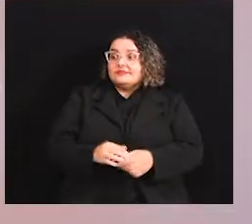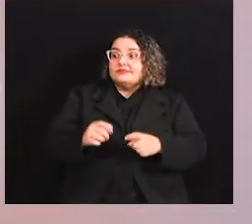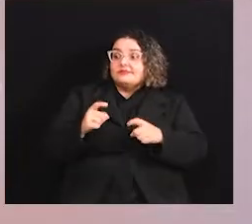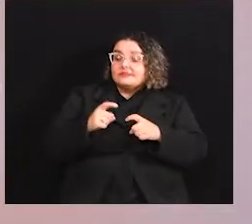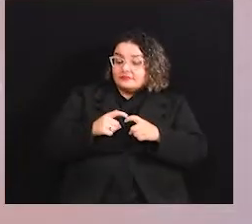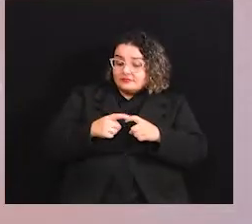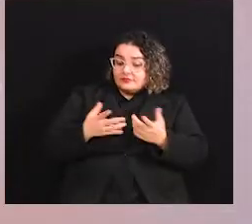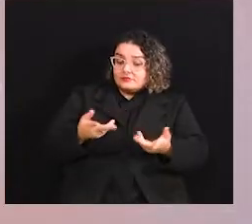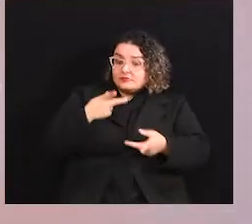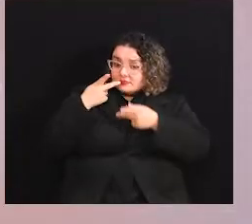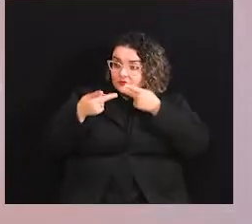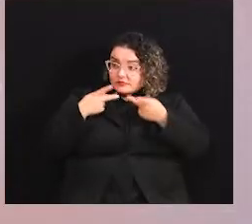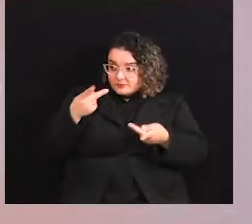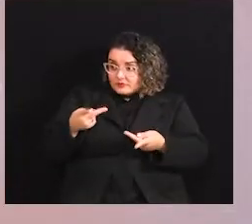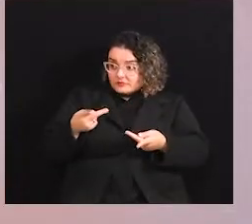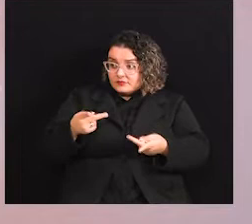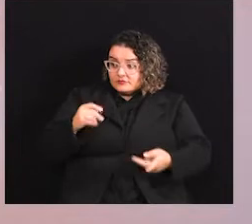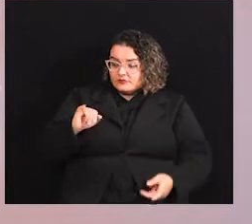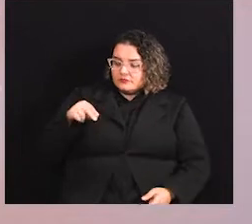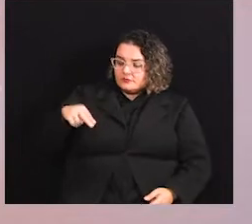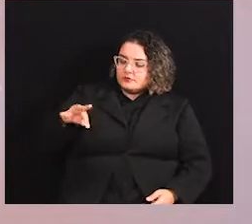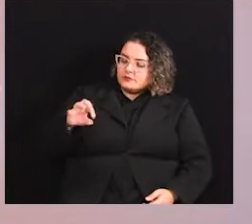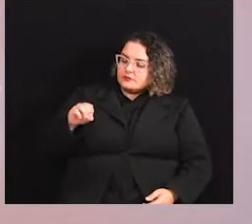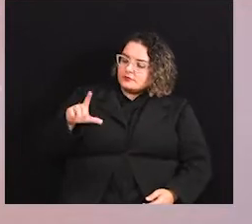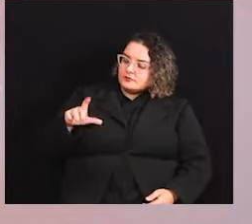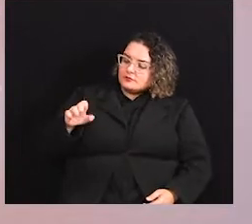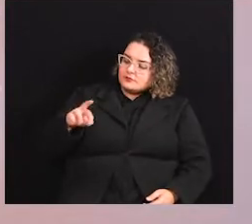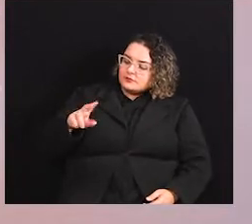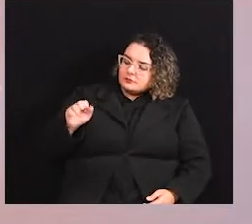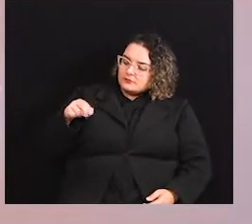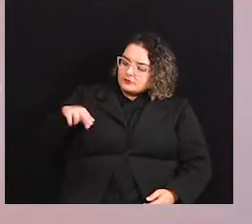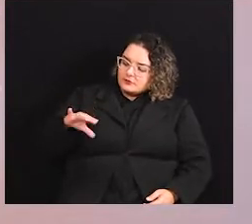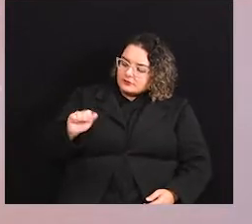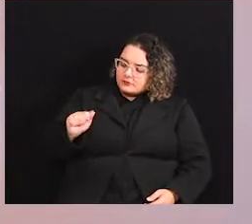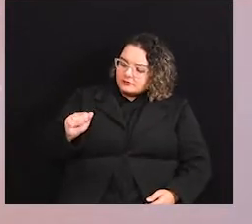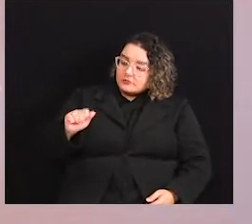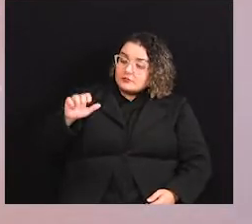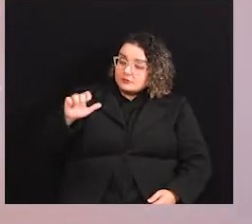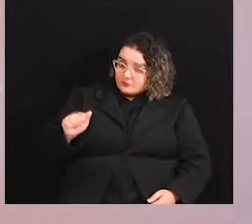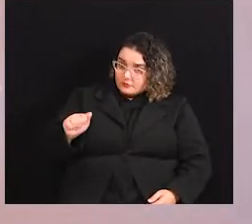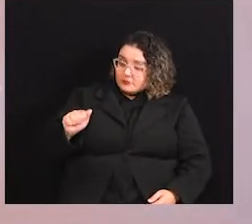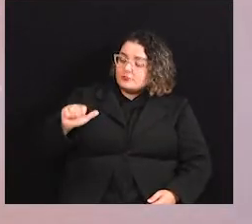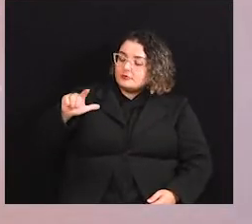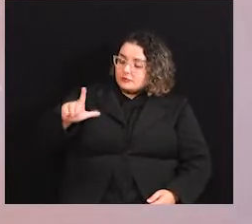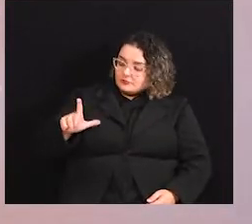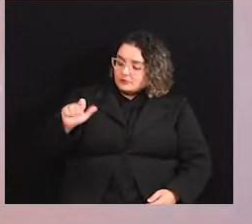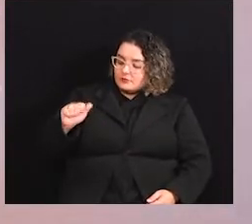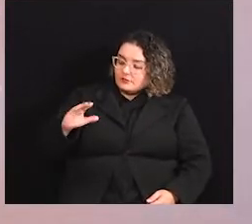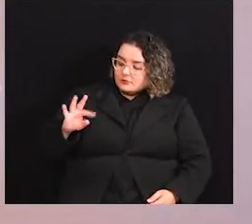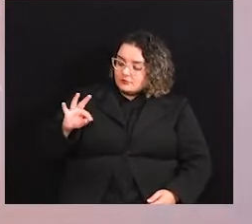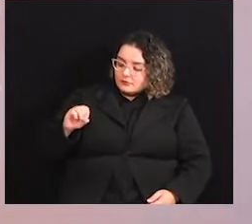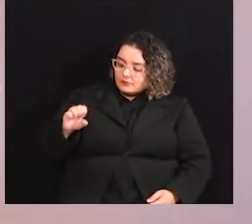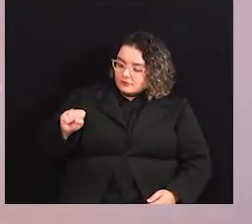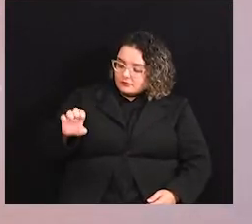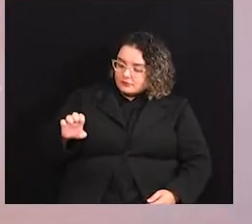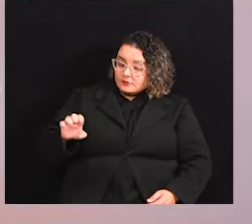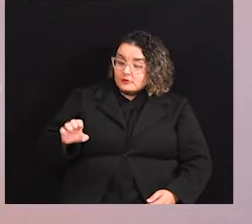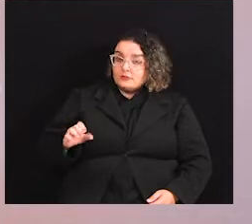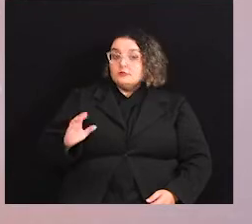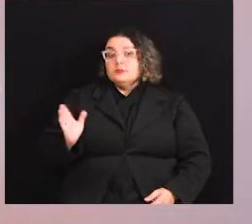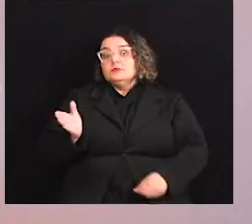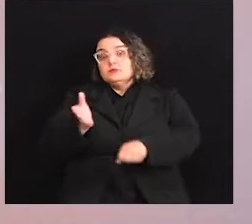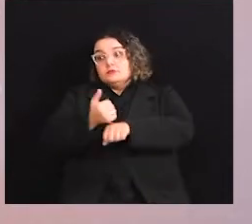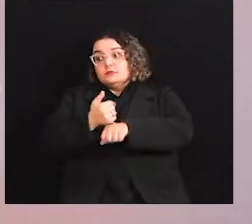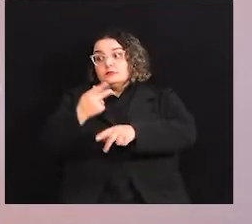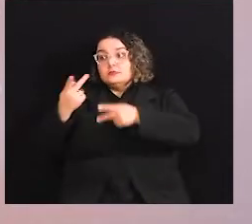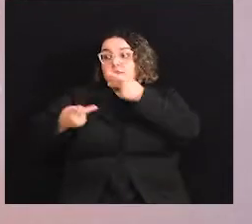a gente está falando sobre intolerância à lactose, mas antes de falar dessa intolerância, o que é, explica pra gente o que